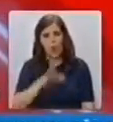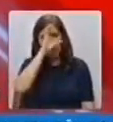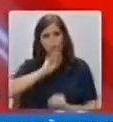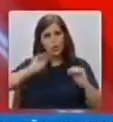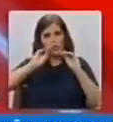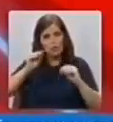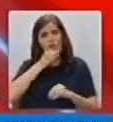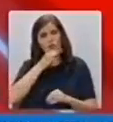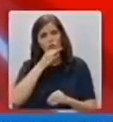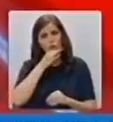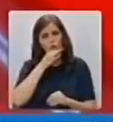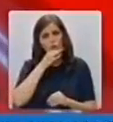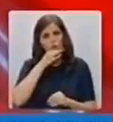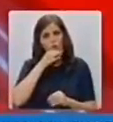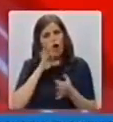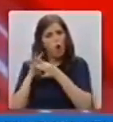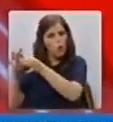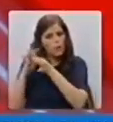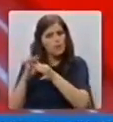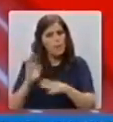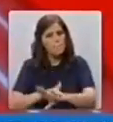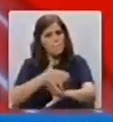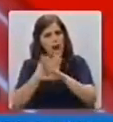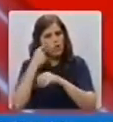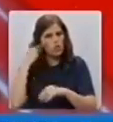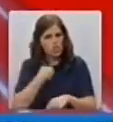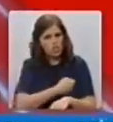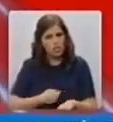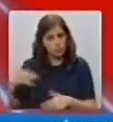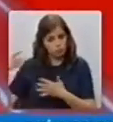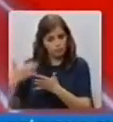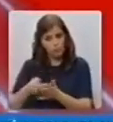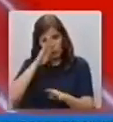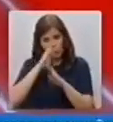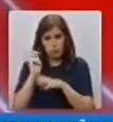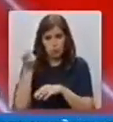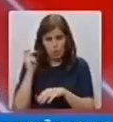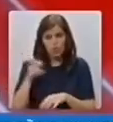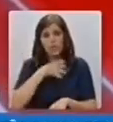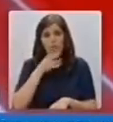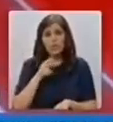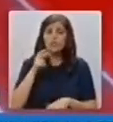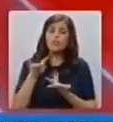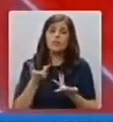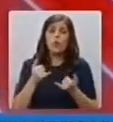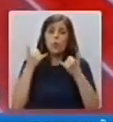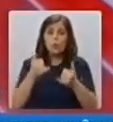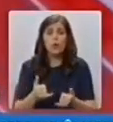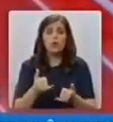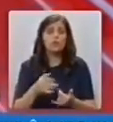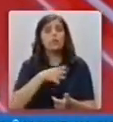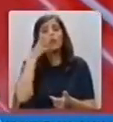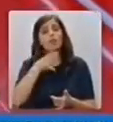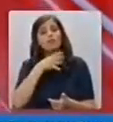salientou o aprofundamento da cooperação com a China nos últimos anos. Nuno Crato diz que o próximo passo é tornar o mandarim como língua